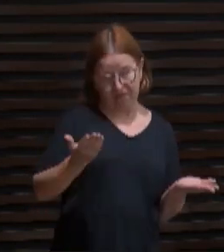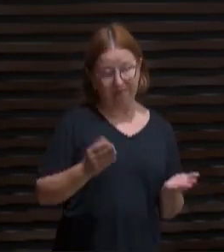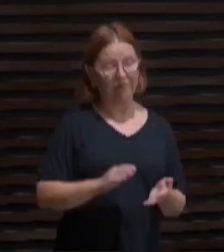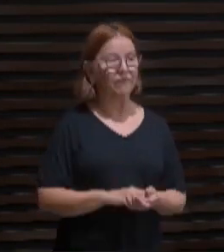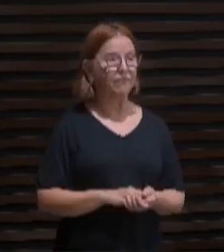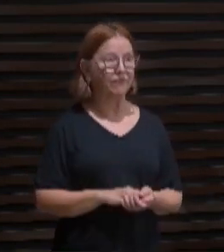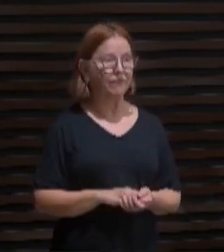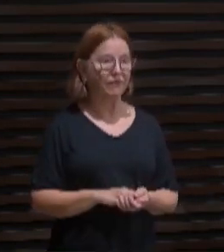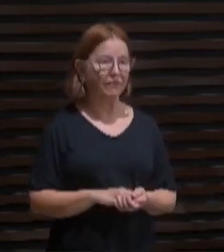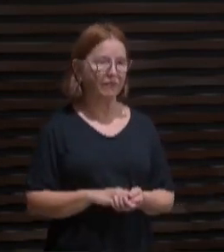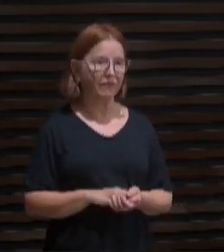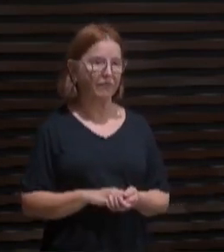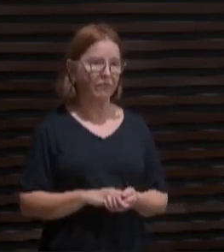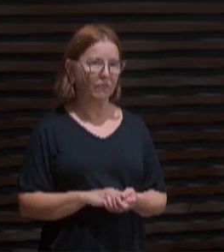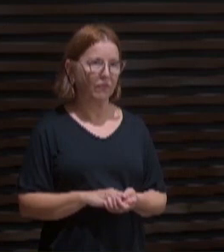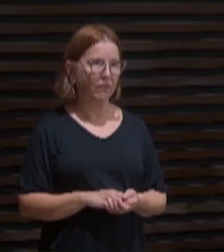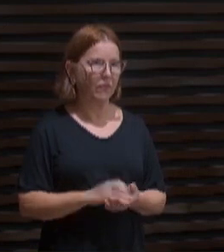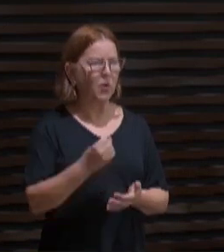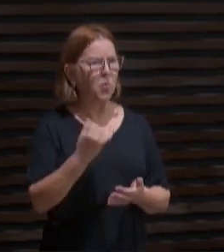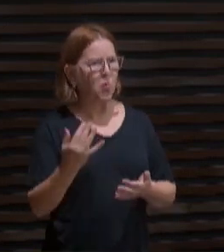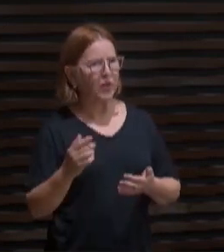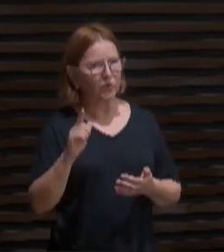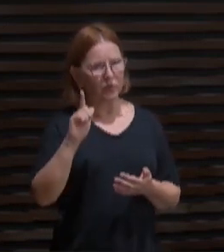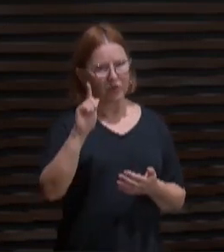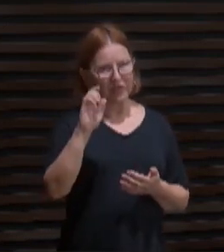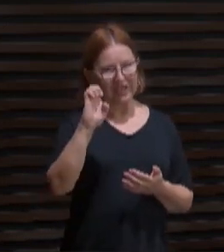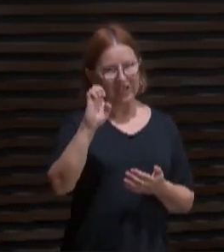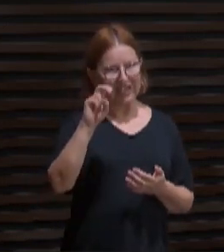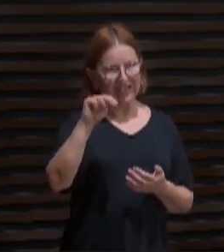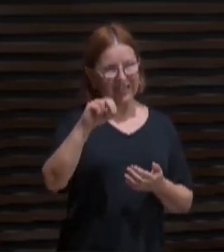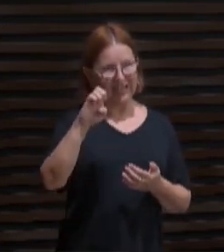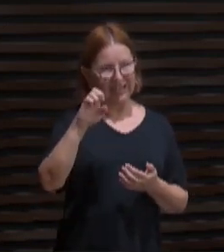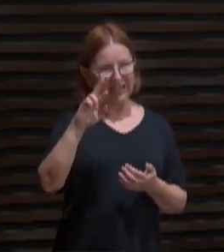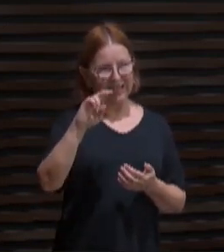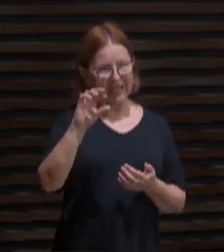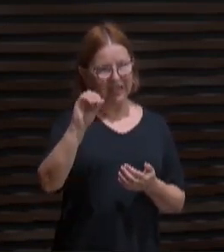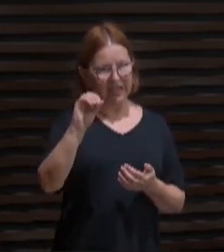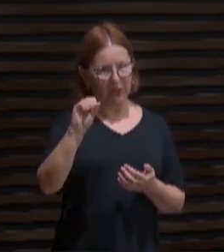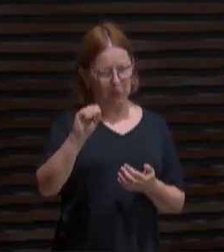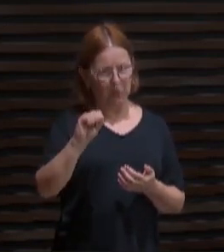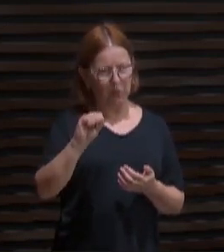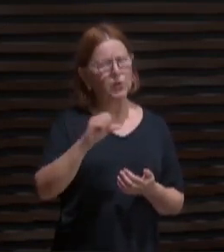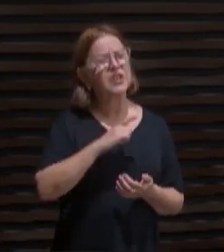Quantos gêneros existem? Até